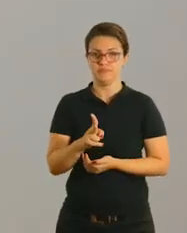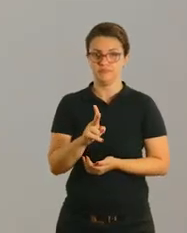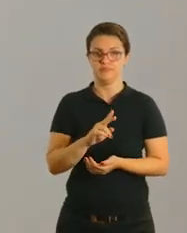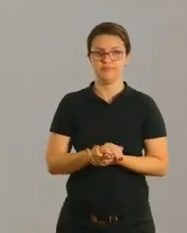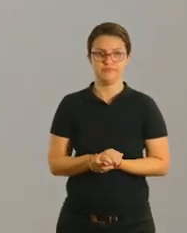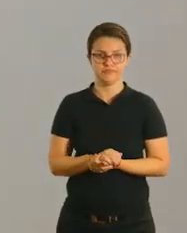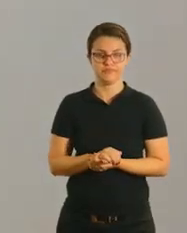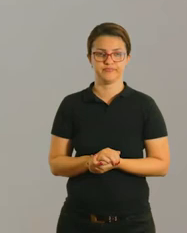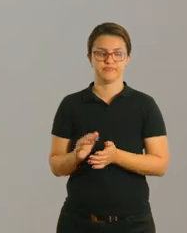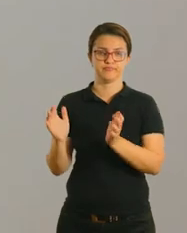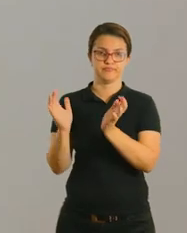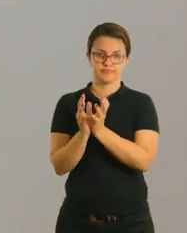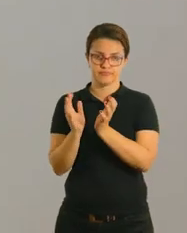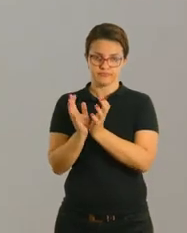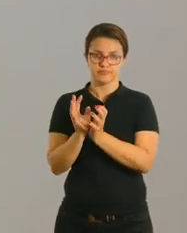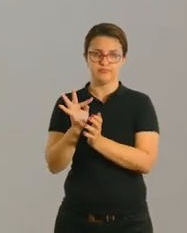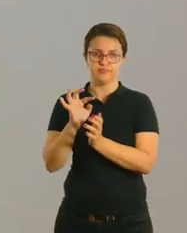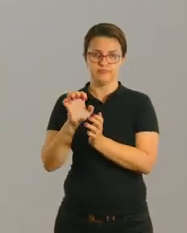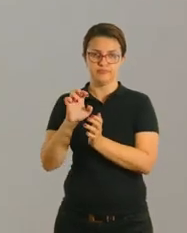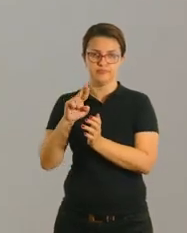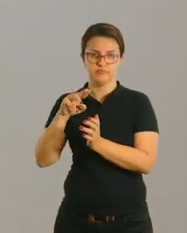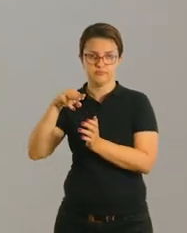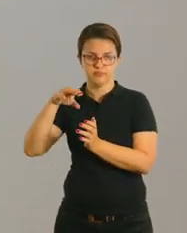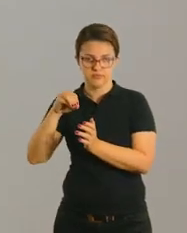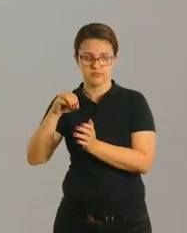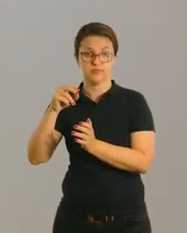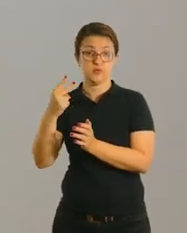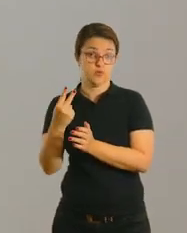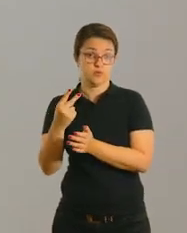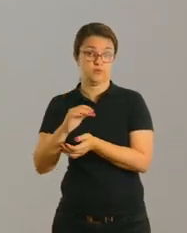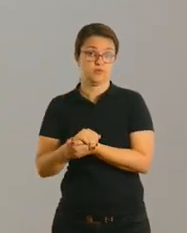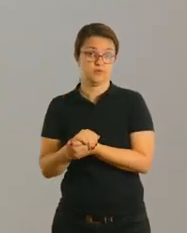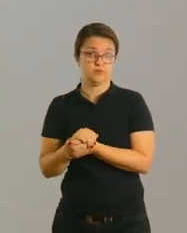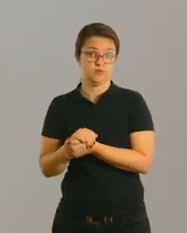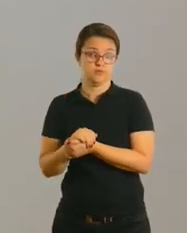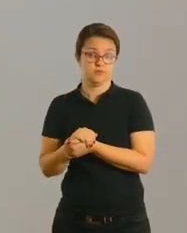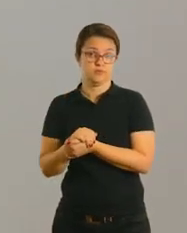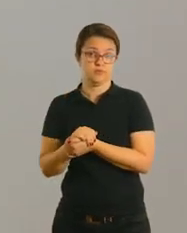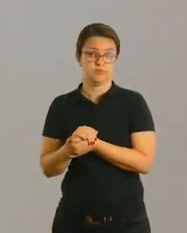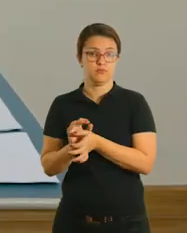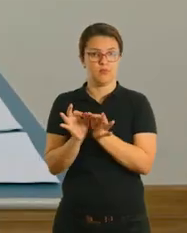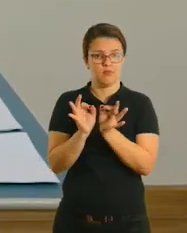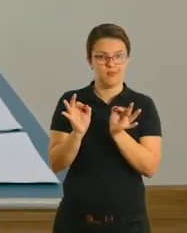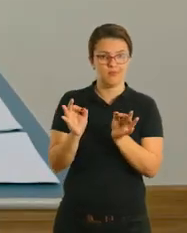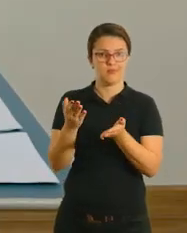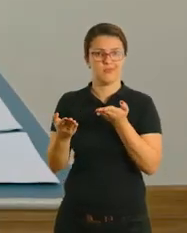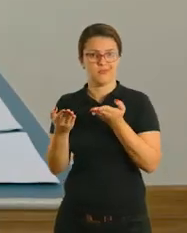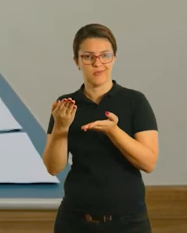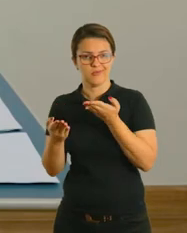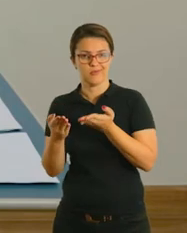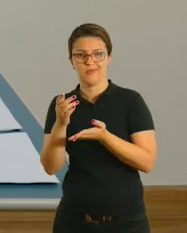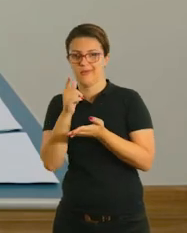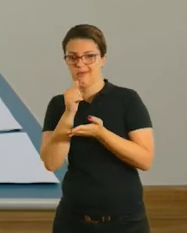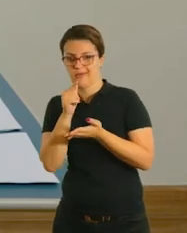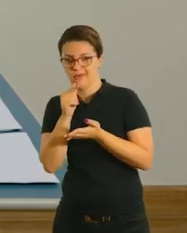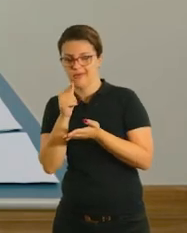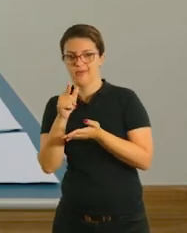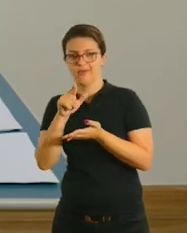Dando continuidade ainda com os alunos do termo 2, trabalhando com medidas, vocês vão anotar no